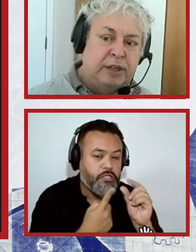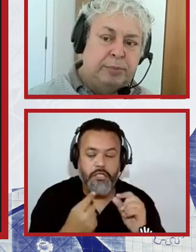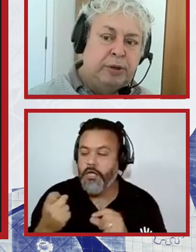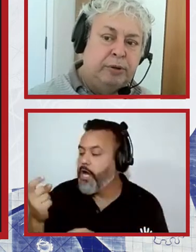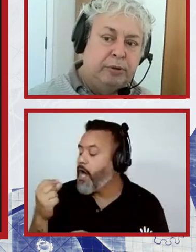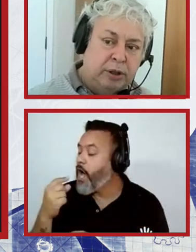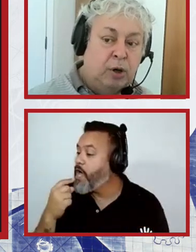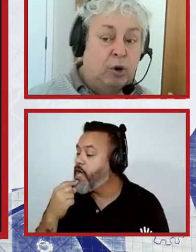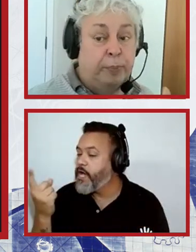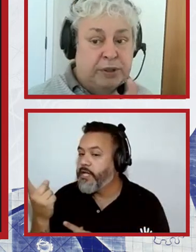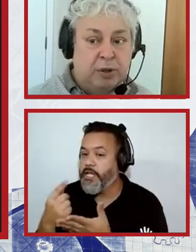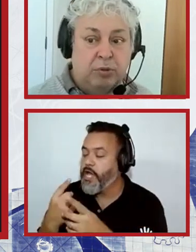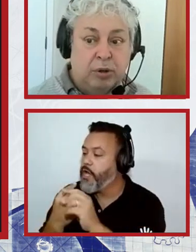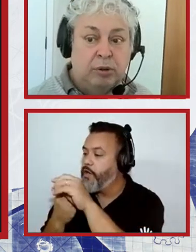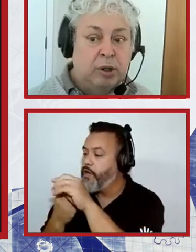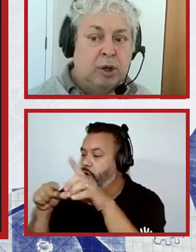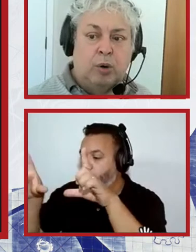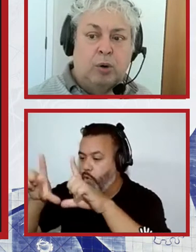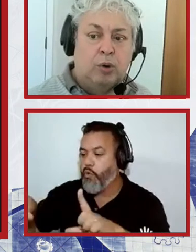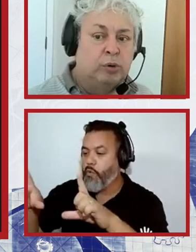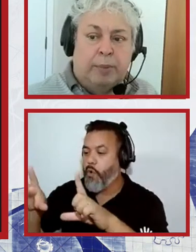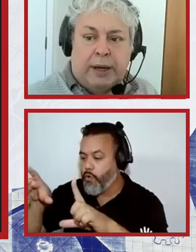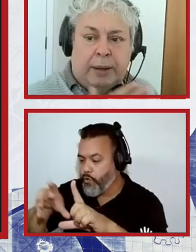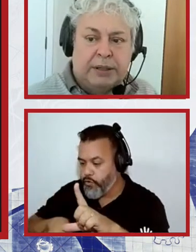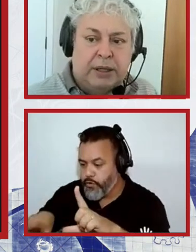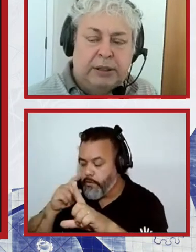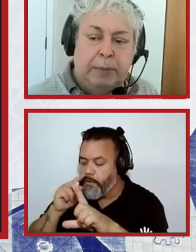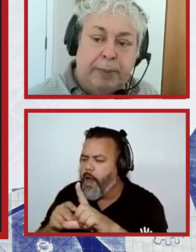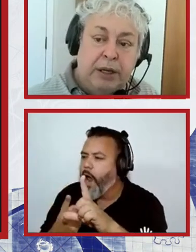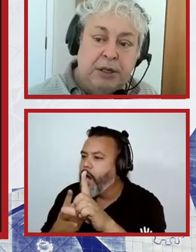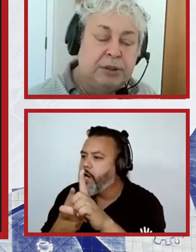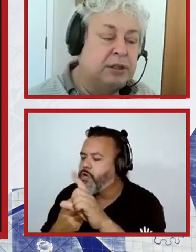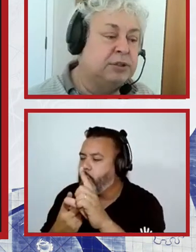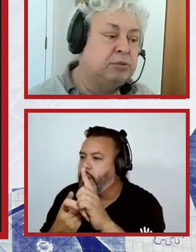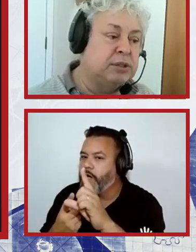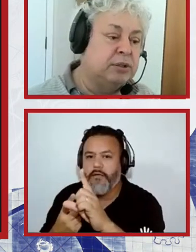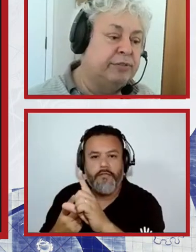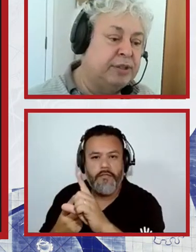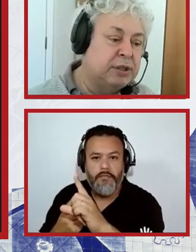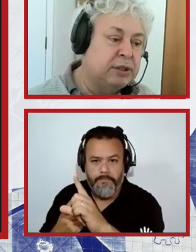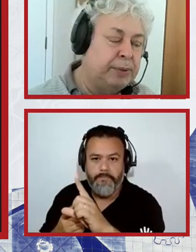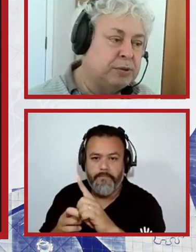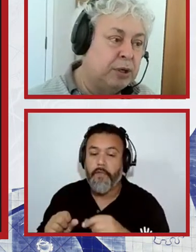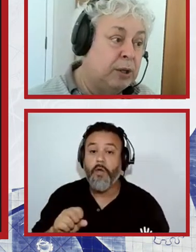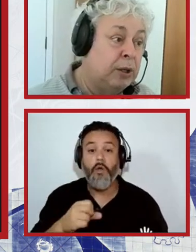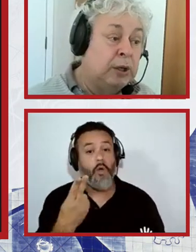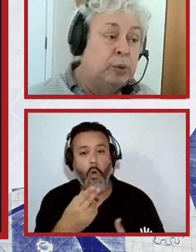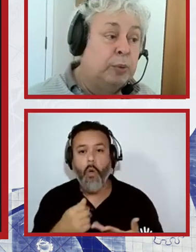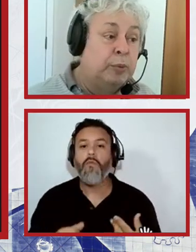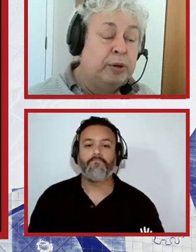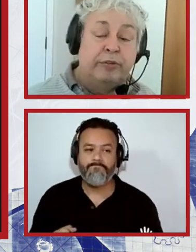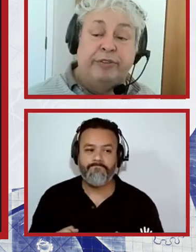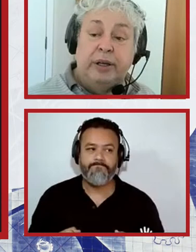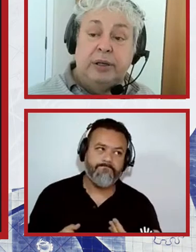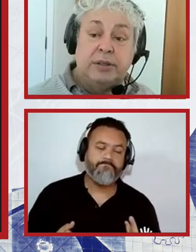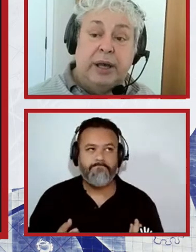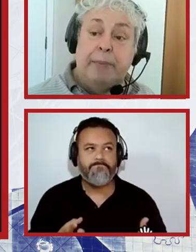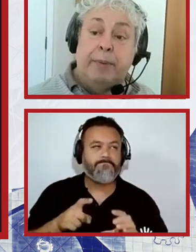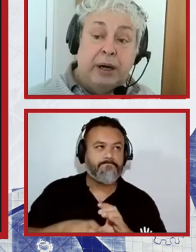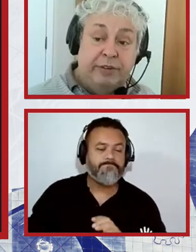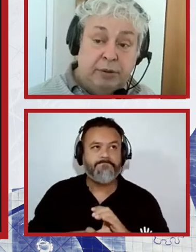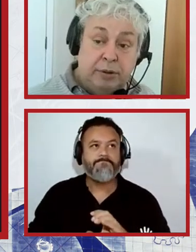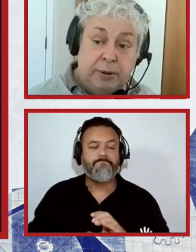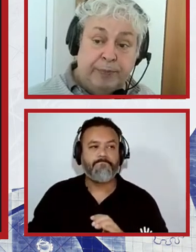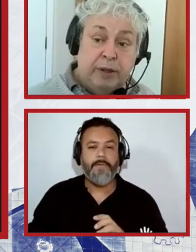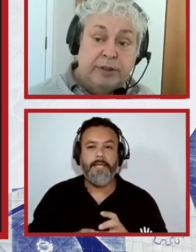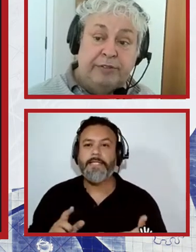correto, a pessoa faz um barulhinho. Ou pisca o olho, ou dá uma cabeçada, e depende da situação física da pessoa. O microfone